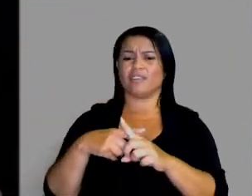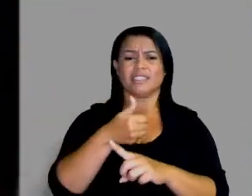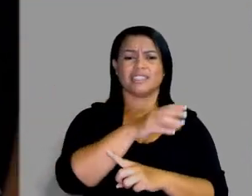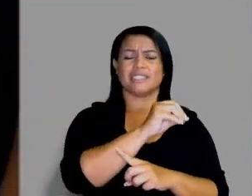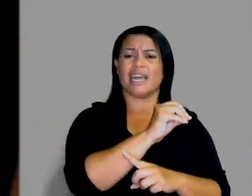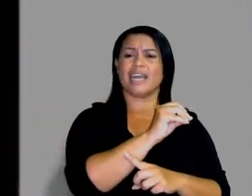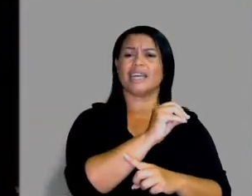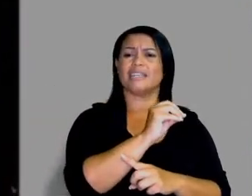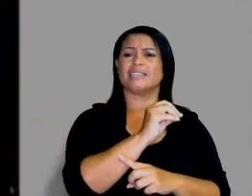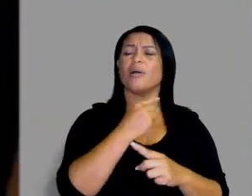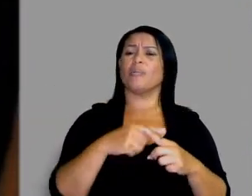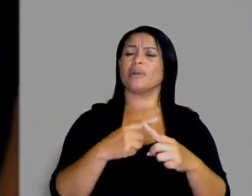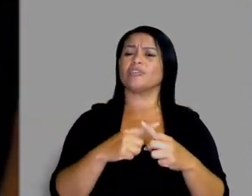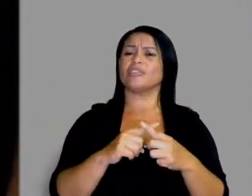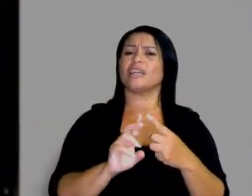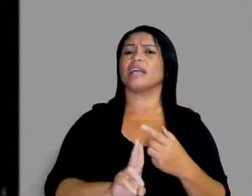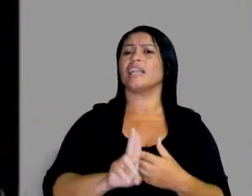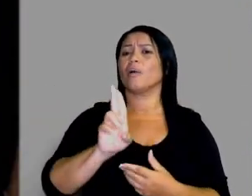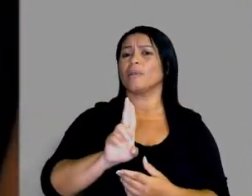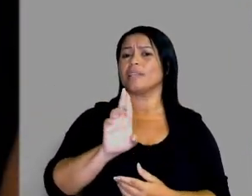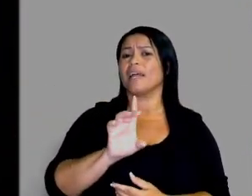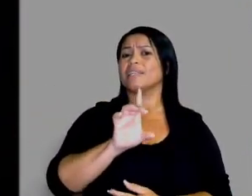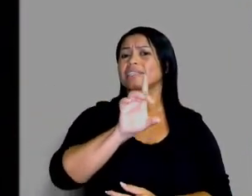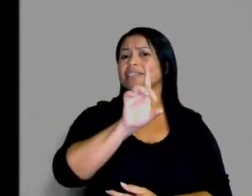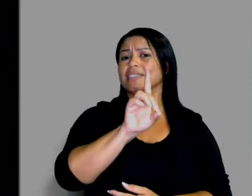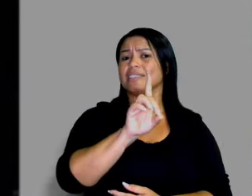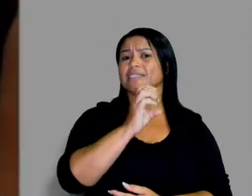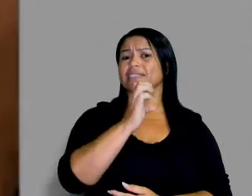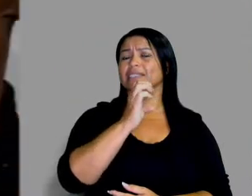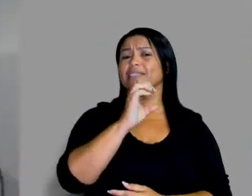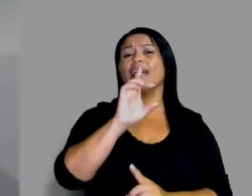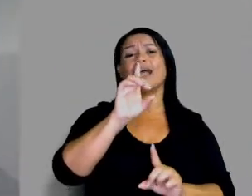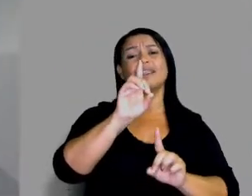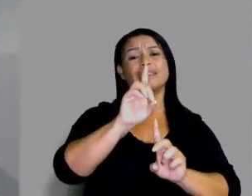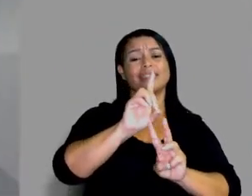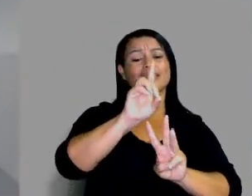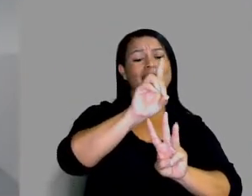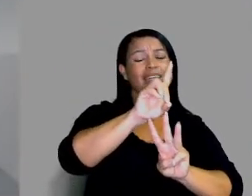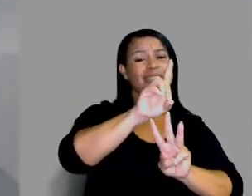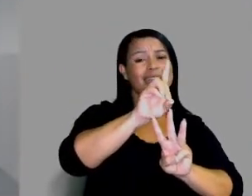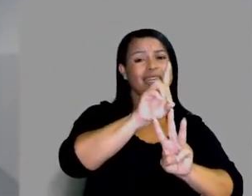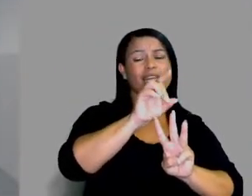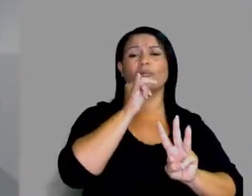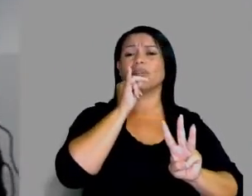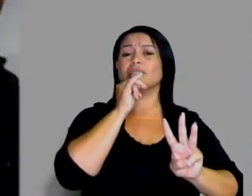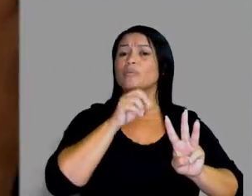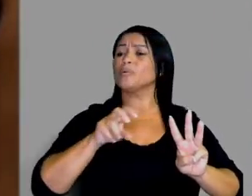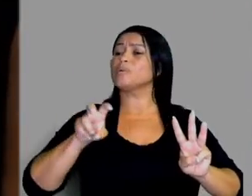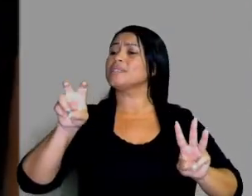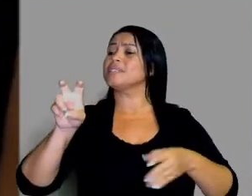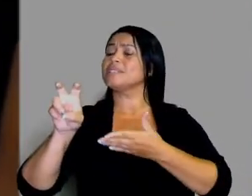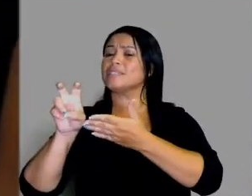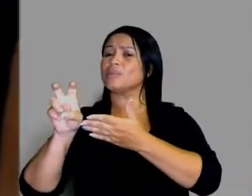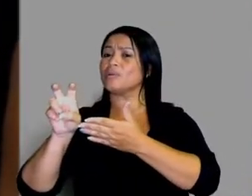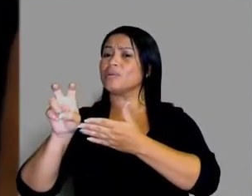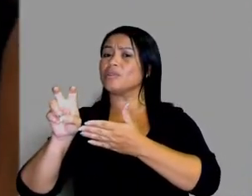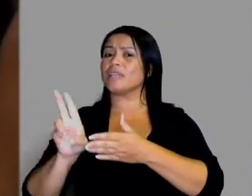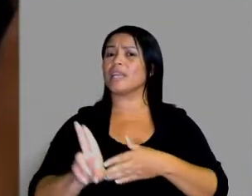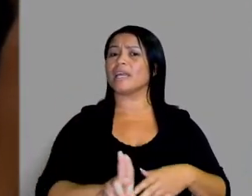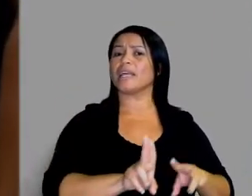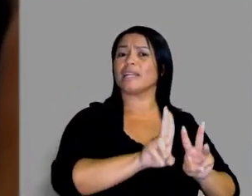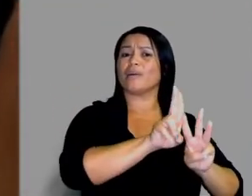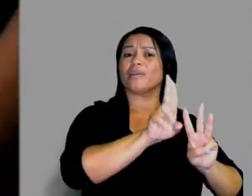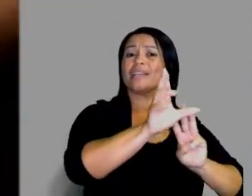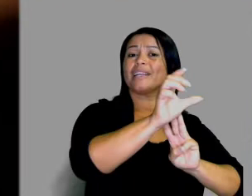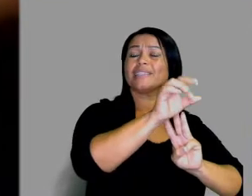ele estaria nas unidades de dezena. O 5 estaria na